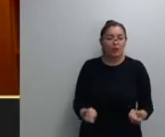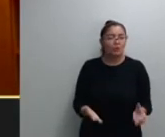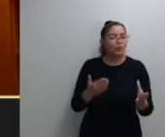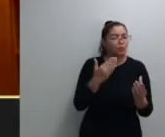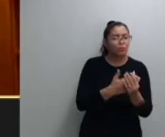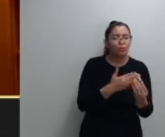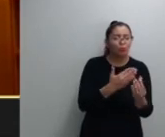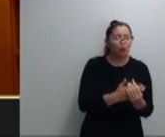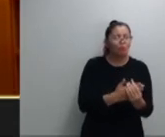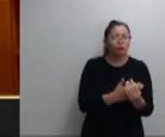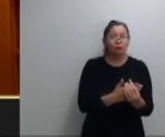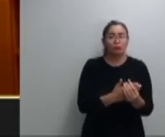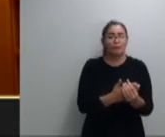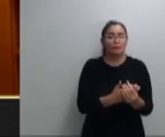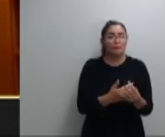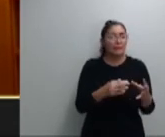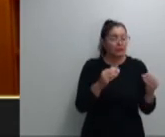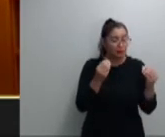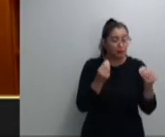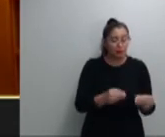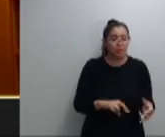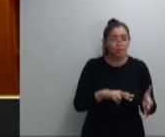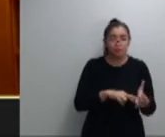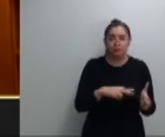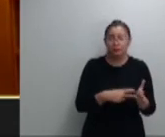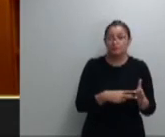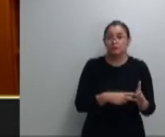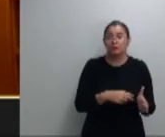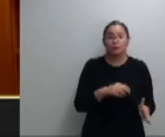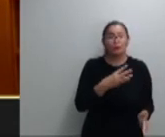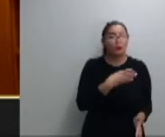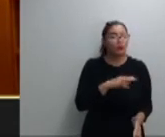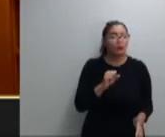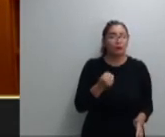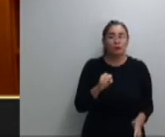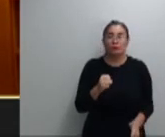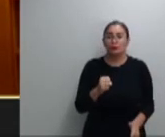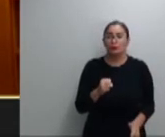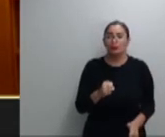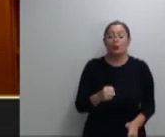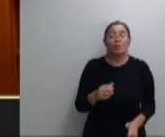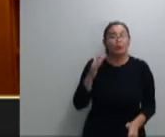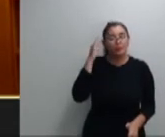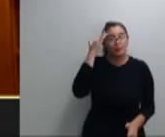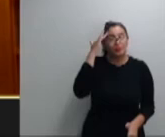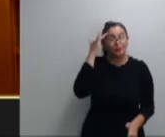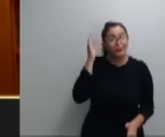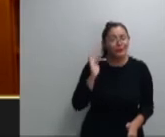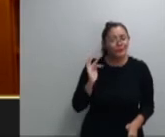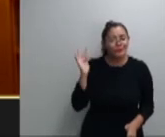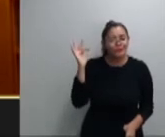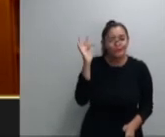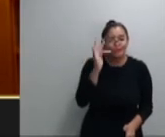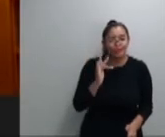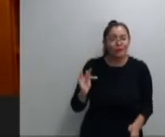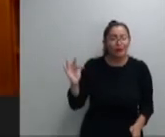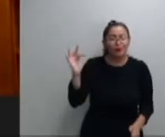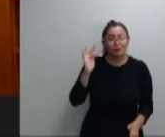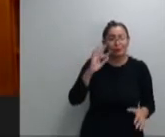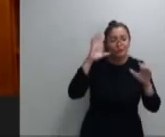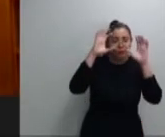apropriação pela razão linear de 148 avos. No entendimento da Receita Federal, que foi reforçado pelo Tribunal ACO,